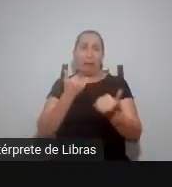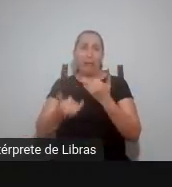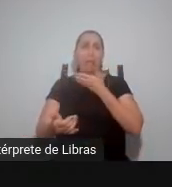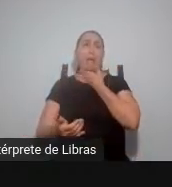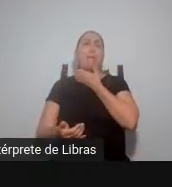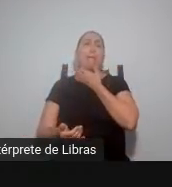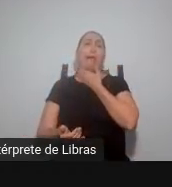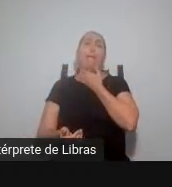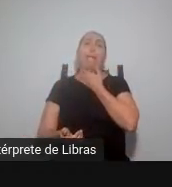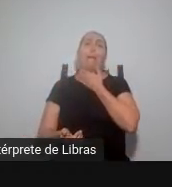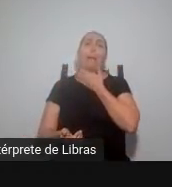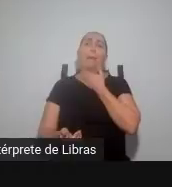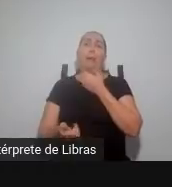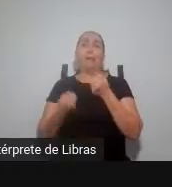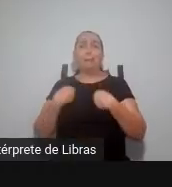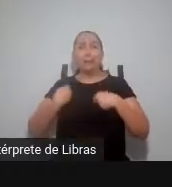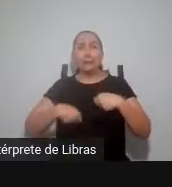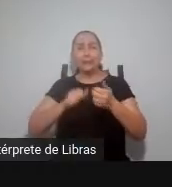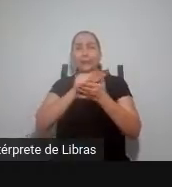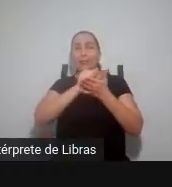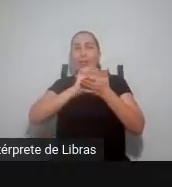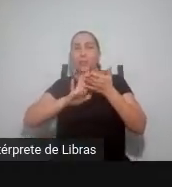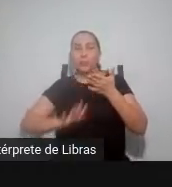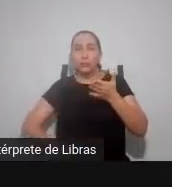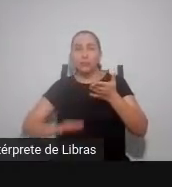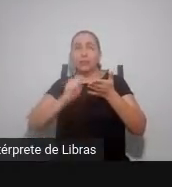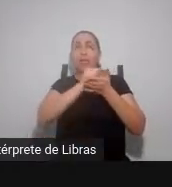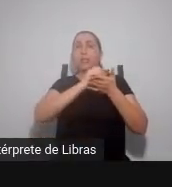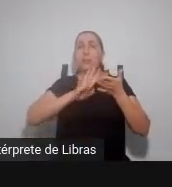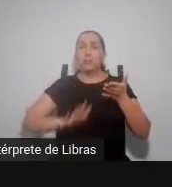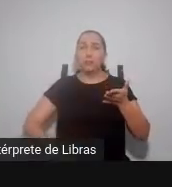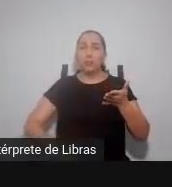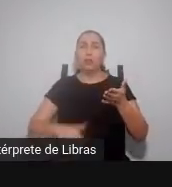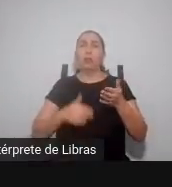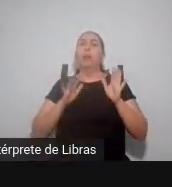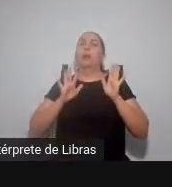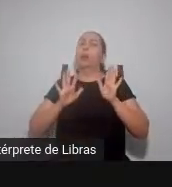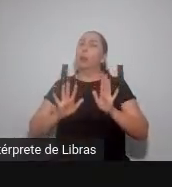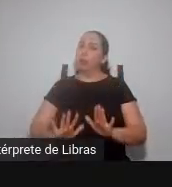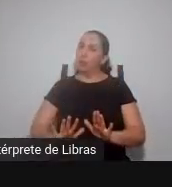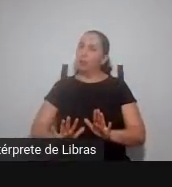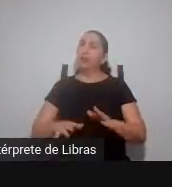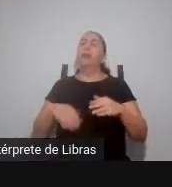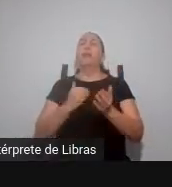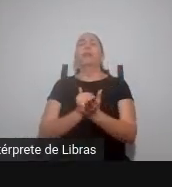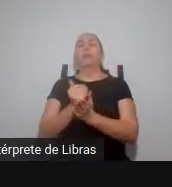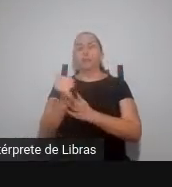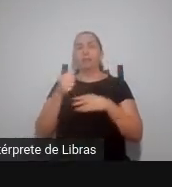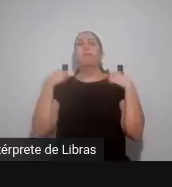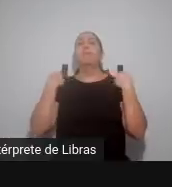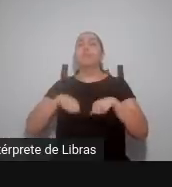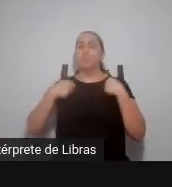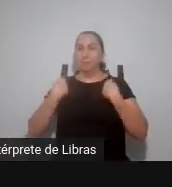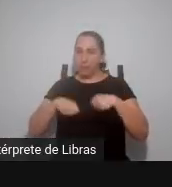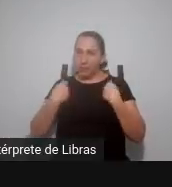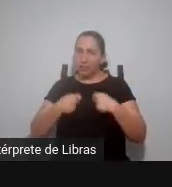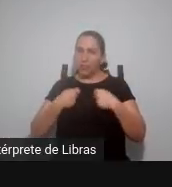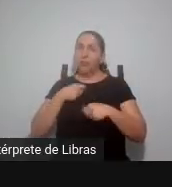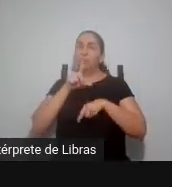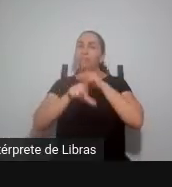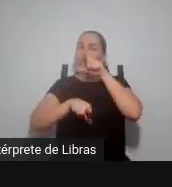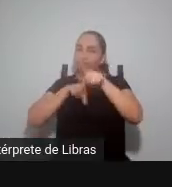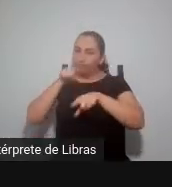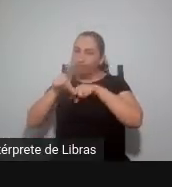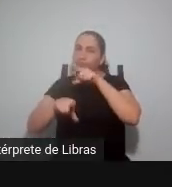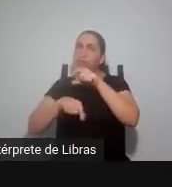atividade, acaba o tempo. Isso no começo, mas precisamos de viver isso com as crianças. Foi uma opção. E